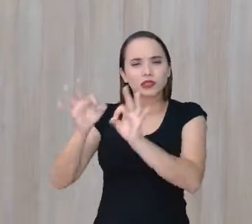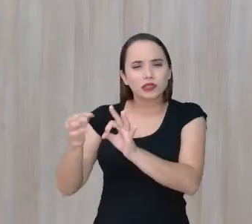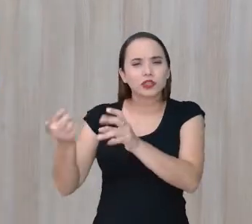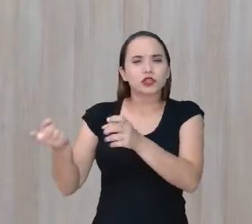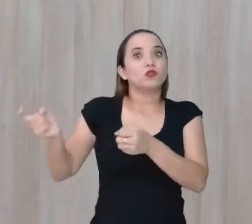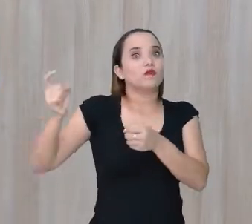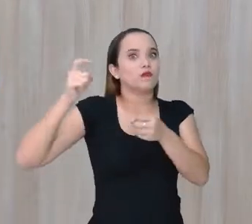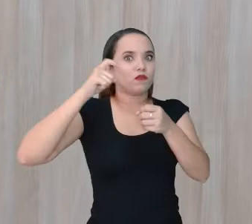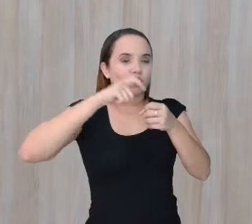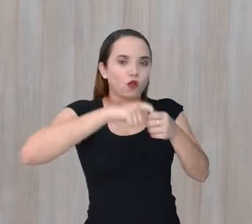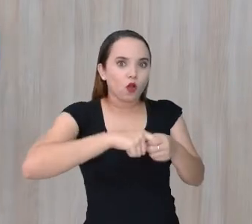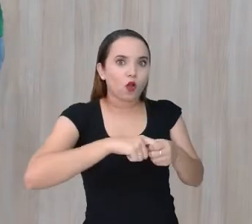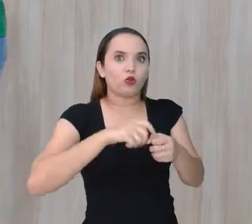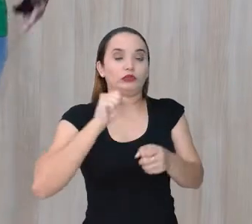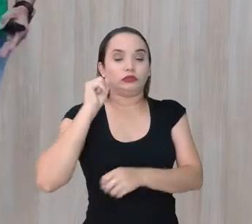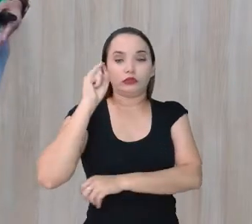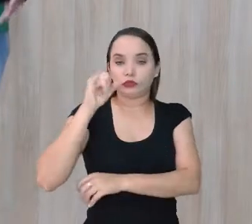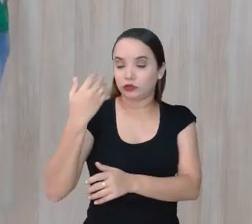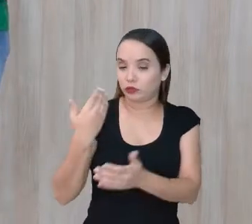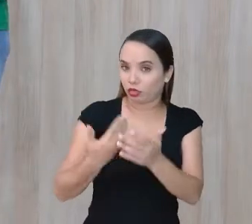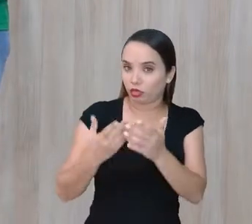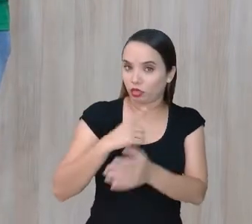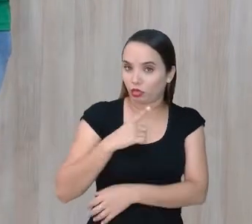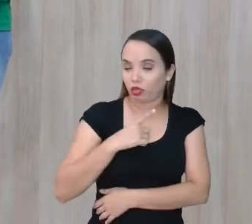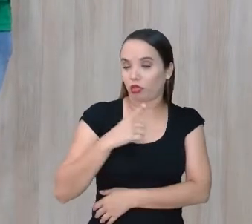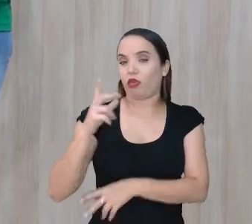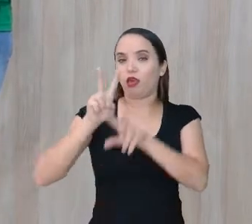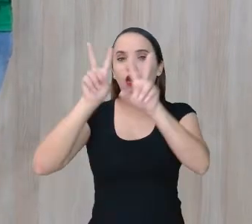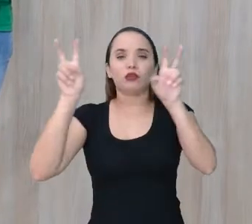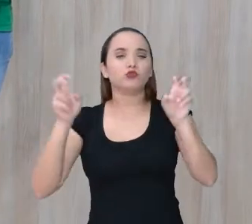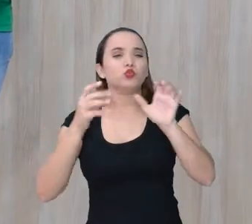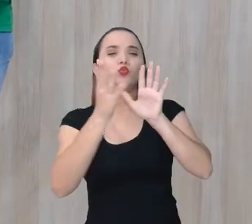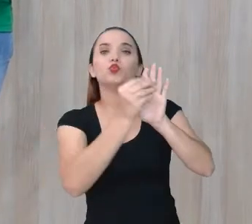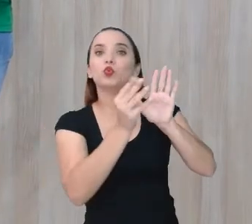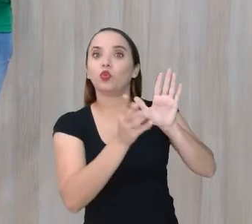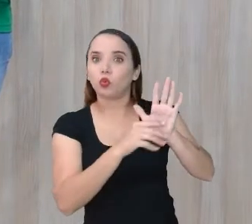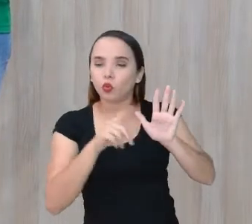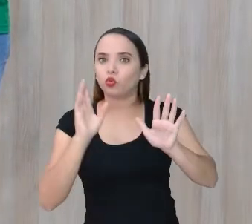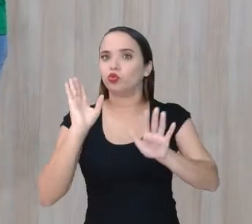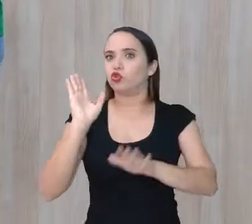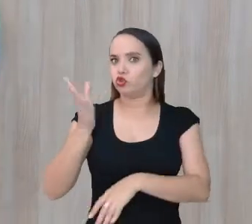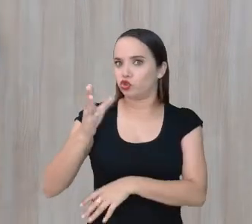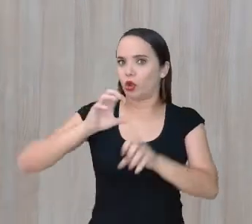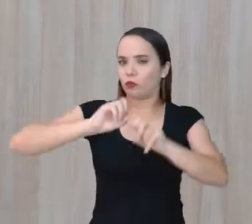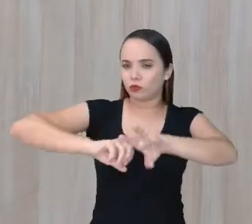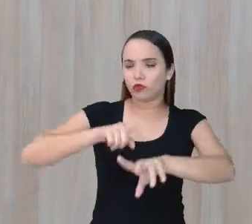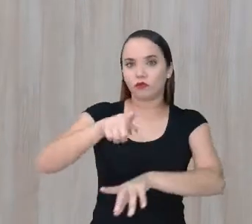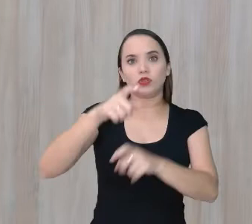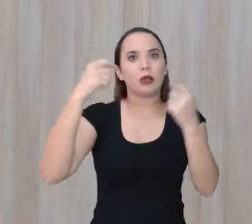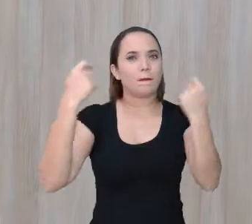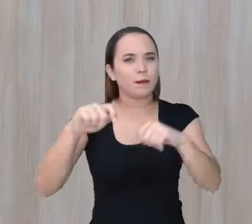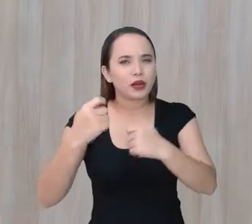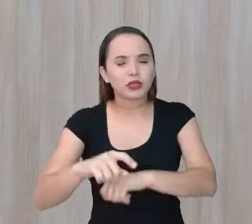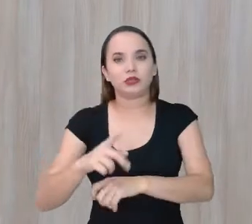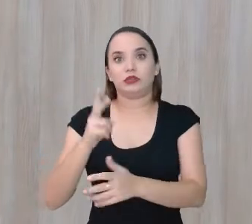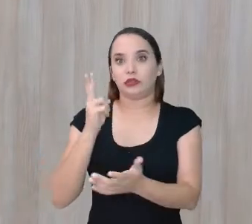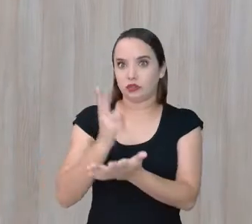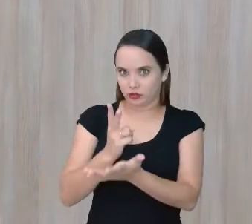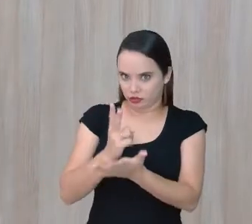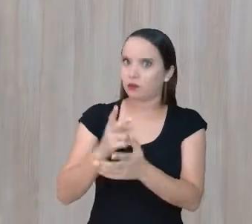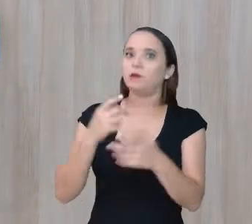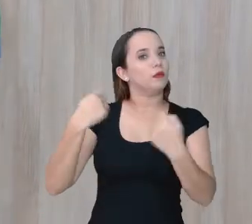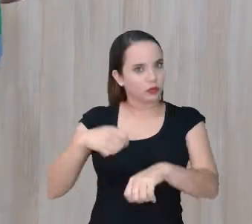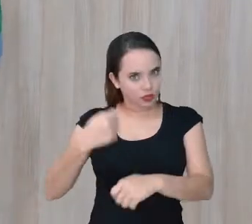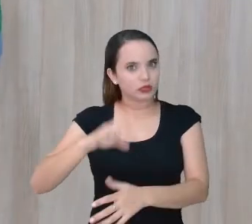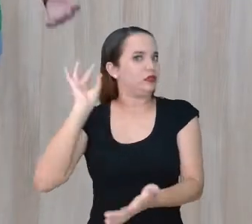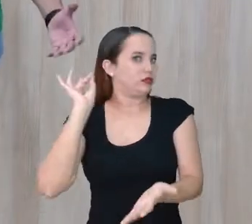nossas aulas. Se tem algum conteúdo que estamos vivenciando aqui no 8º ano, que necessita, claro, sempre precisa aí